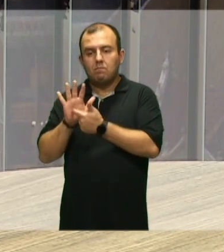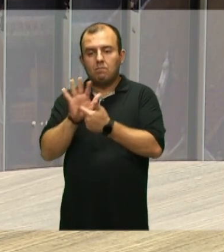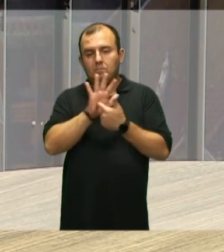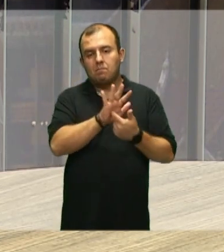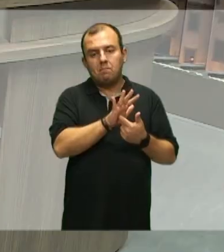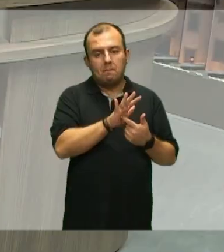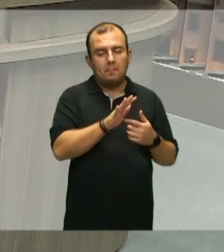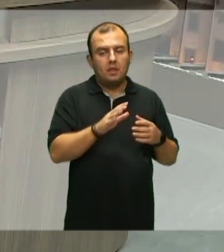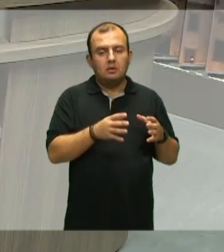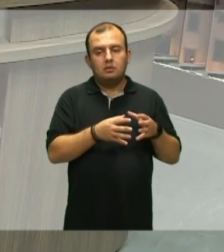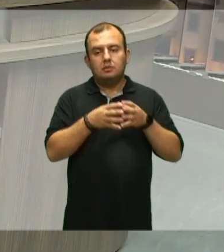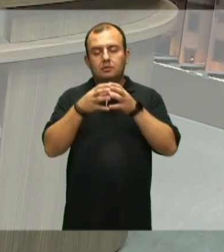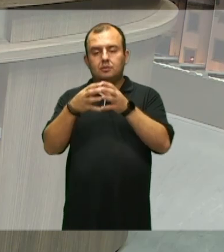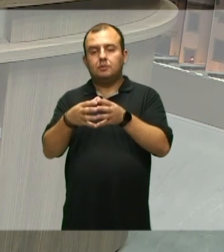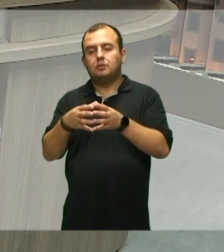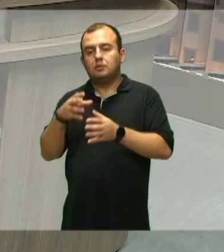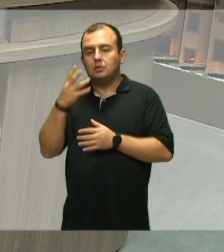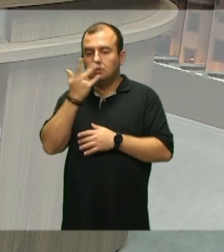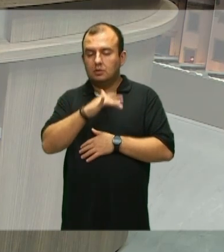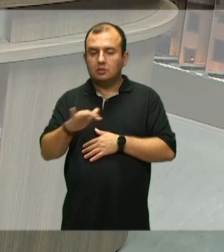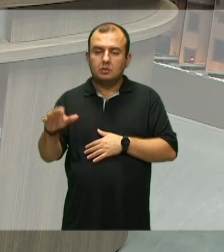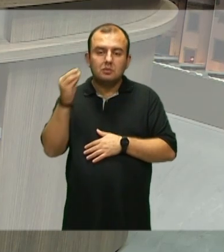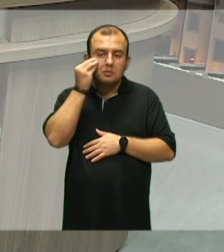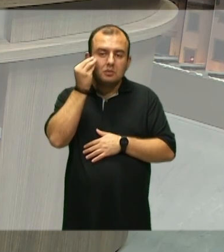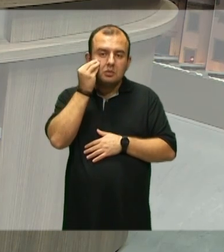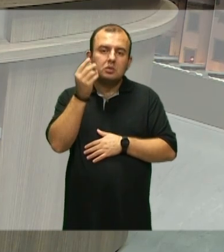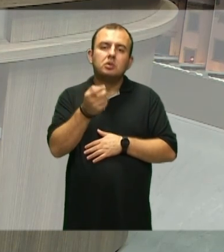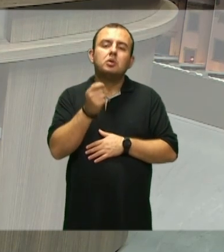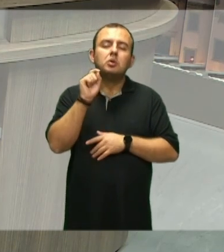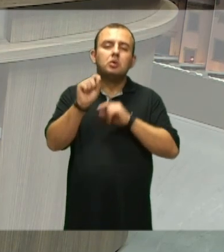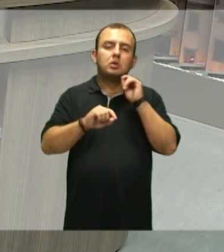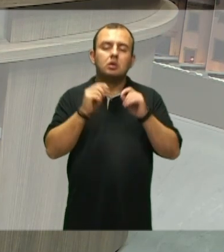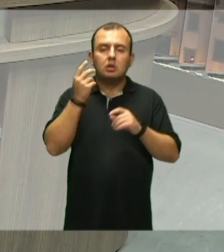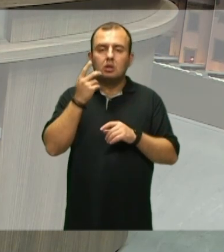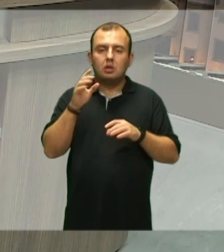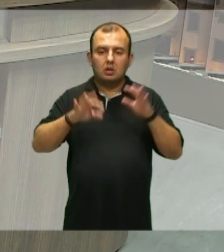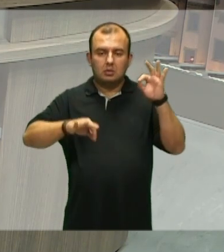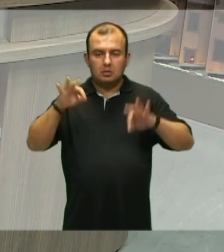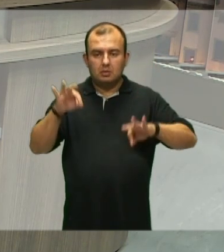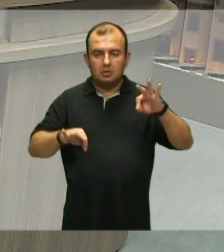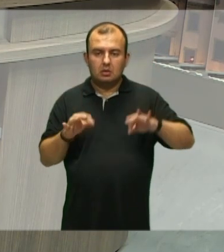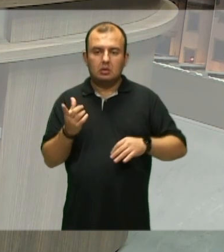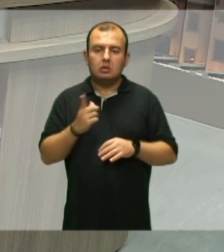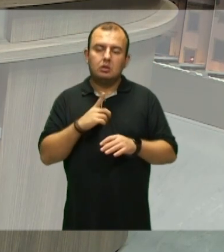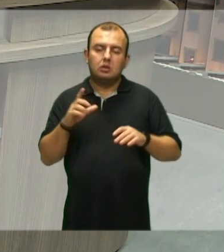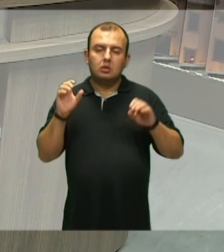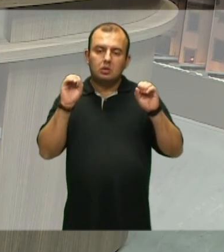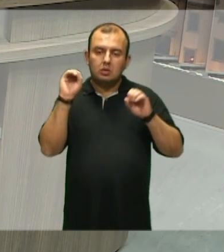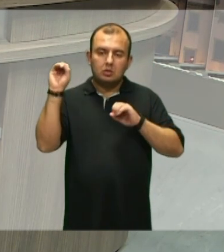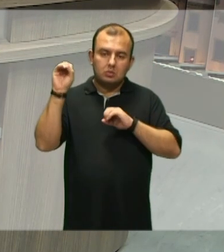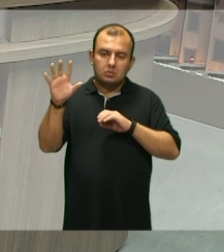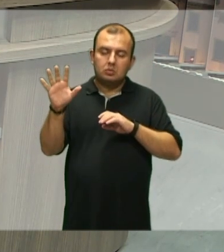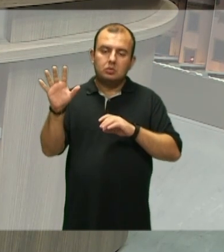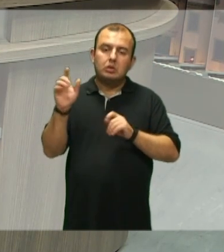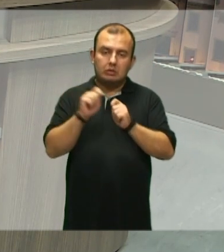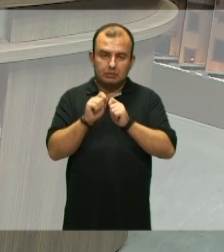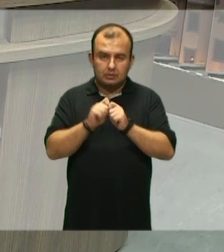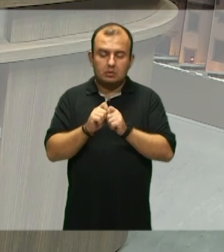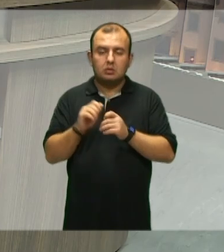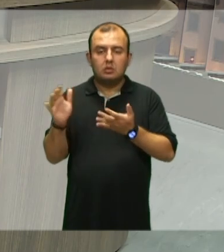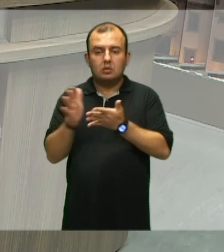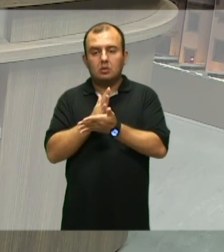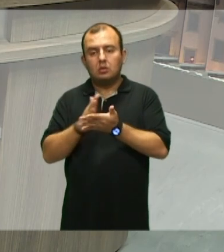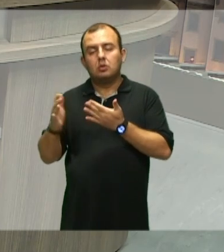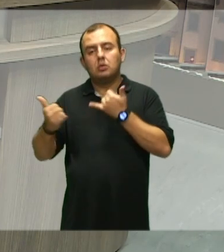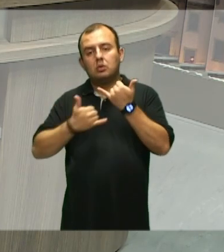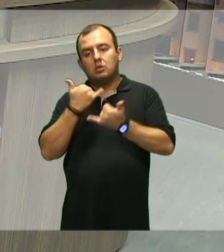é levar as crianças a experimentar um pouco do que é a peça, assim, porque, por exemplo, tem a projeção que é feita, alguns dos